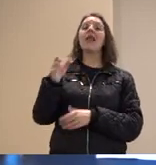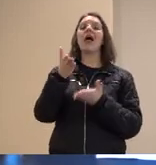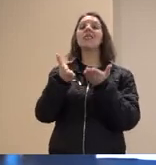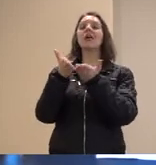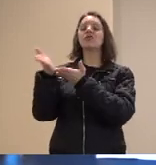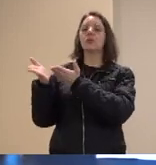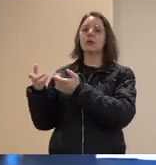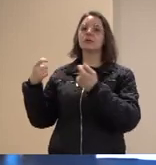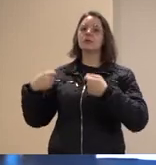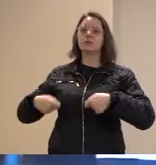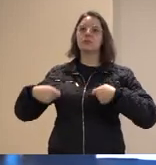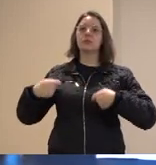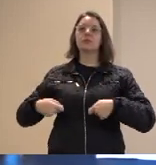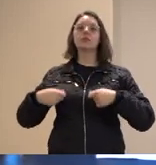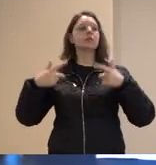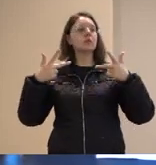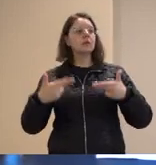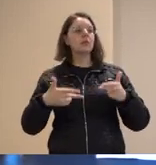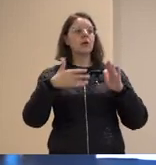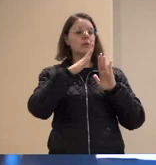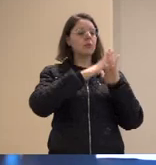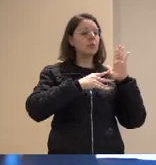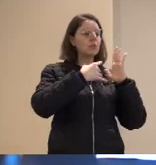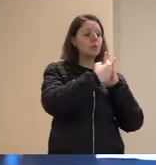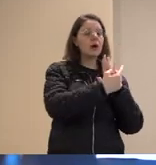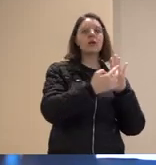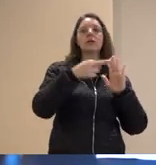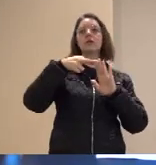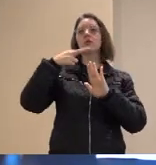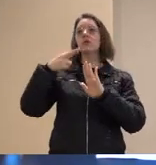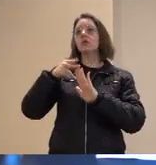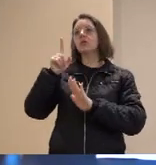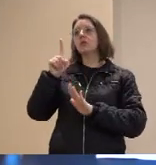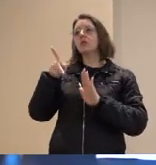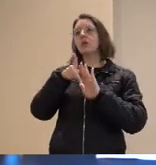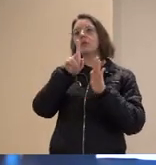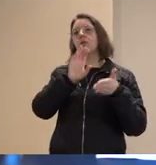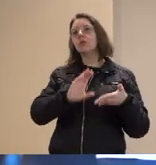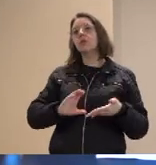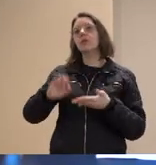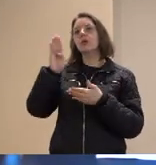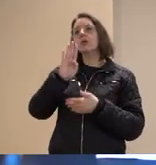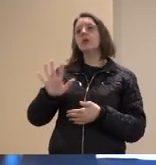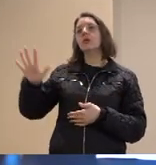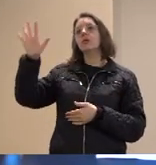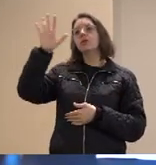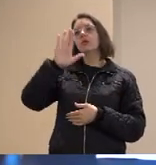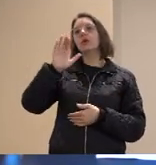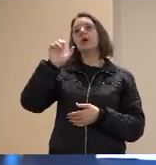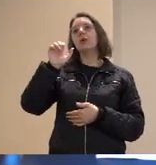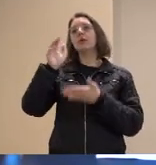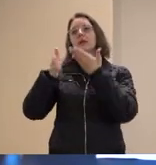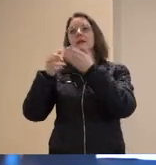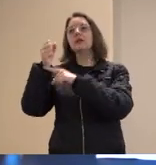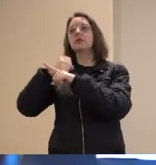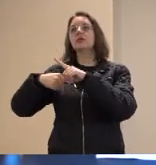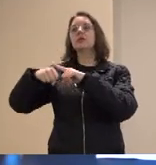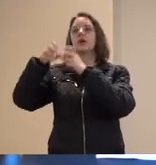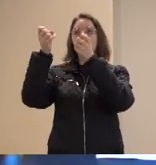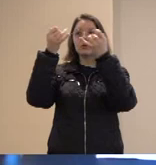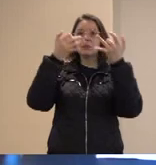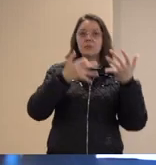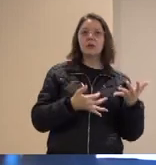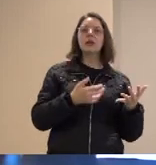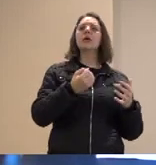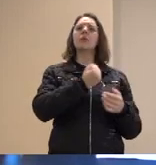que é o mesmo quadro que está na Resolução 1 do Conselho Nacional e do Conselho da Assistência, dizendo a